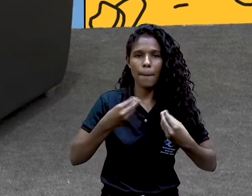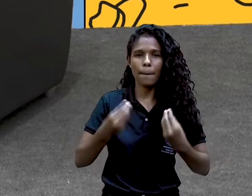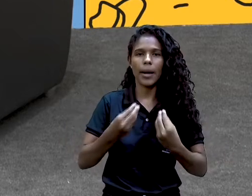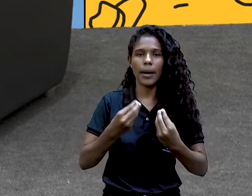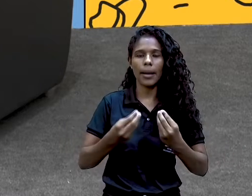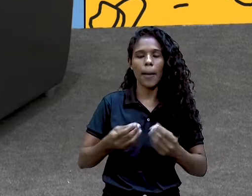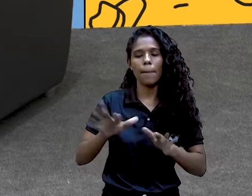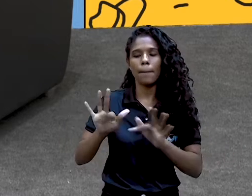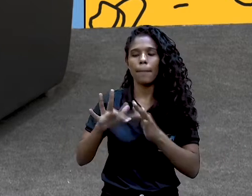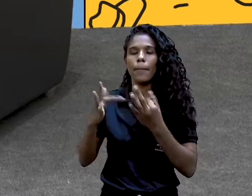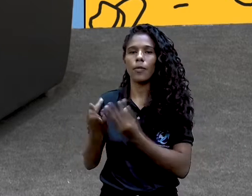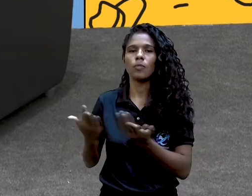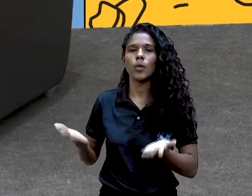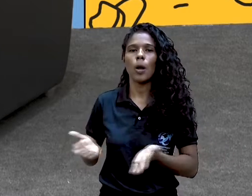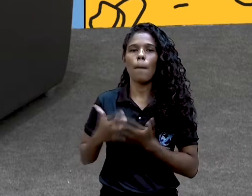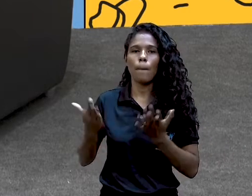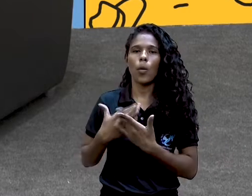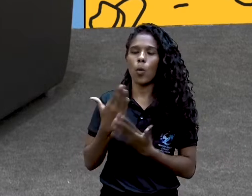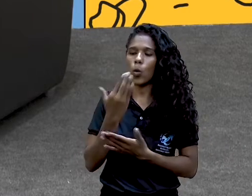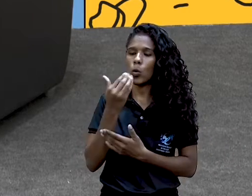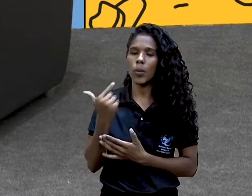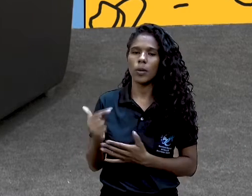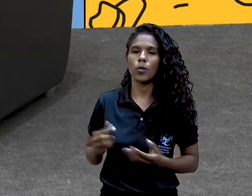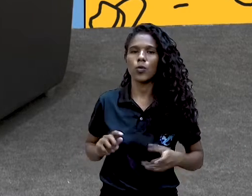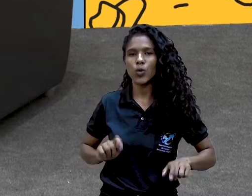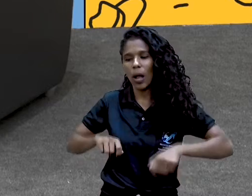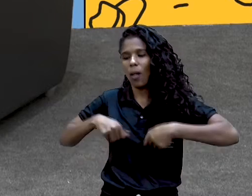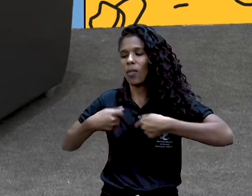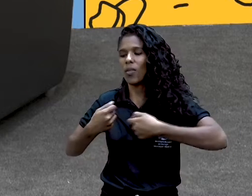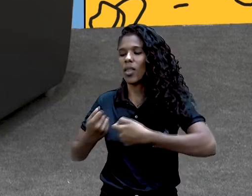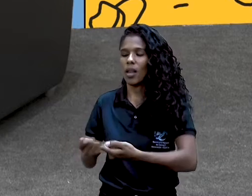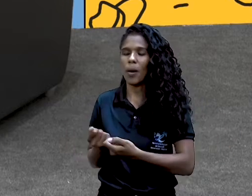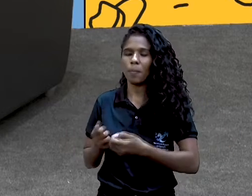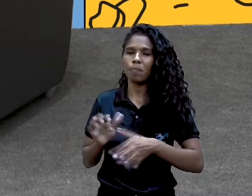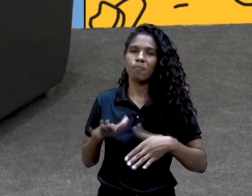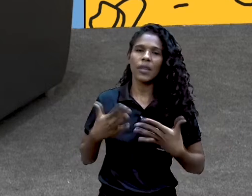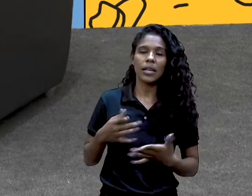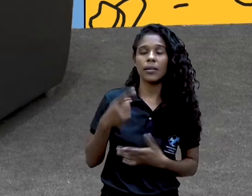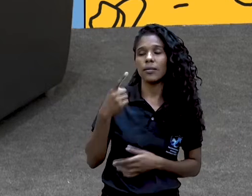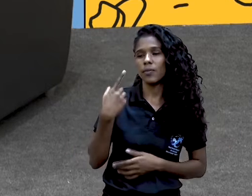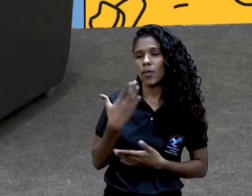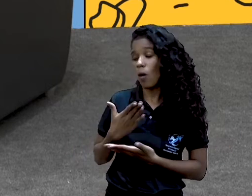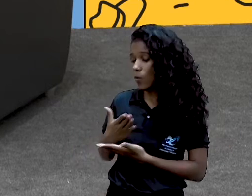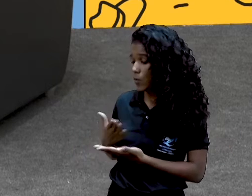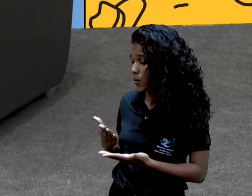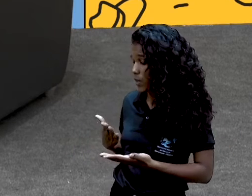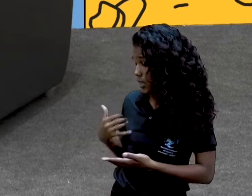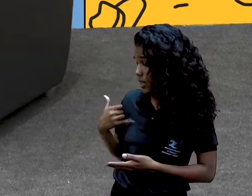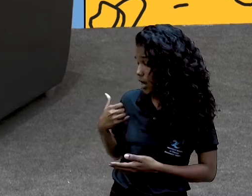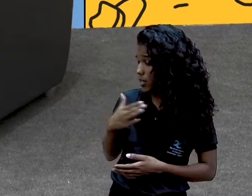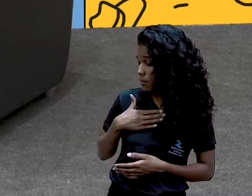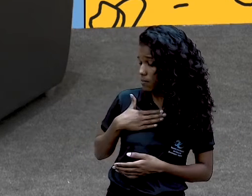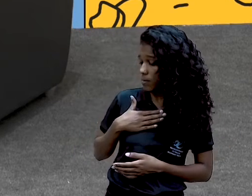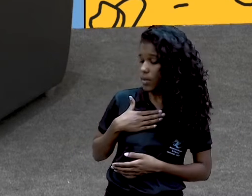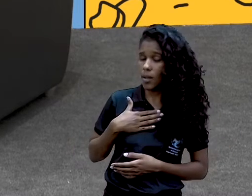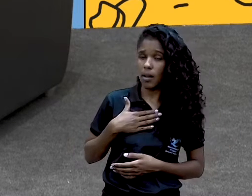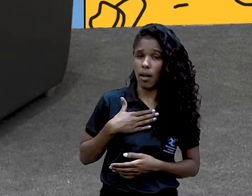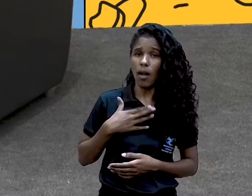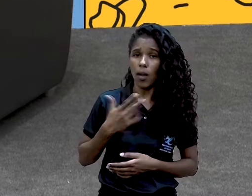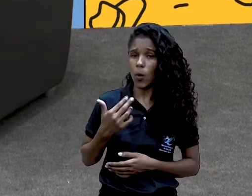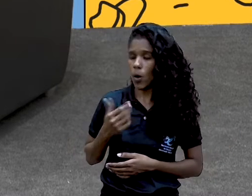bilhões de dólares. Então você imagina assim, Sofia, se ela fosse uma adulta que desde criança, né, tivesse sido desenvolvido potencialidade